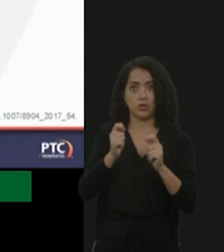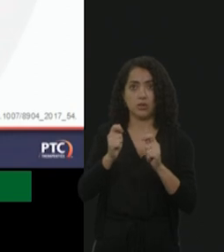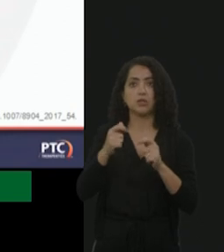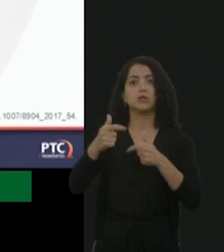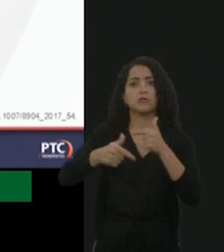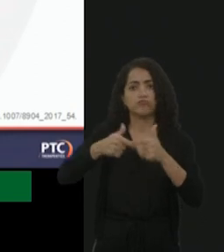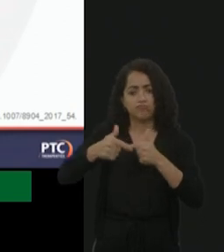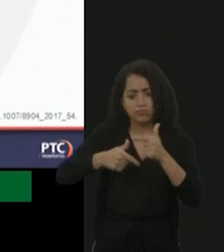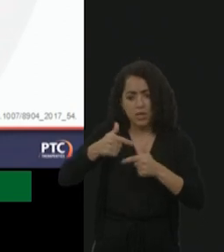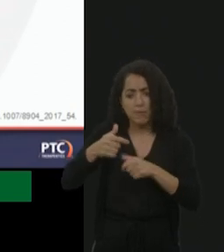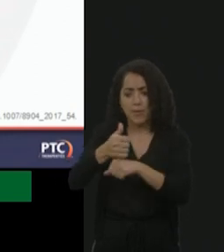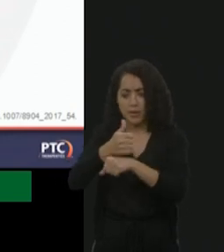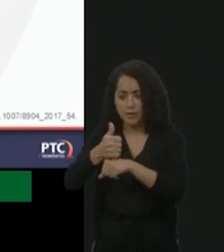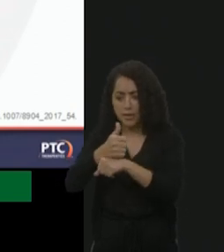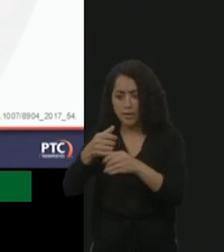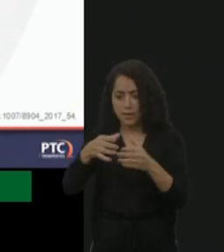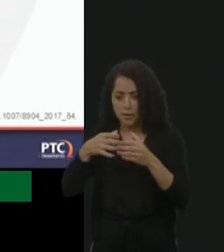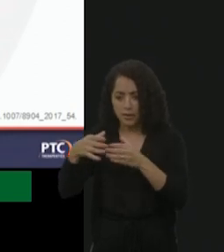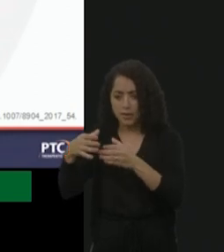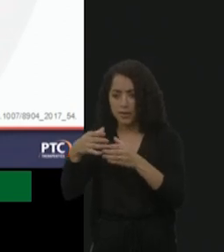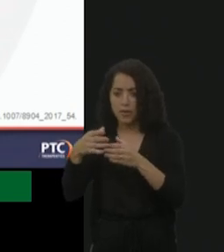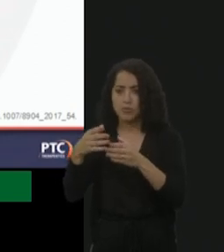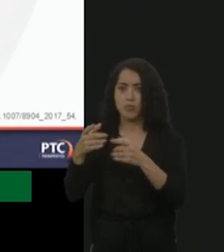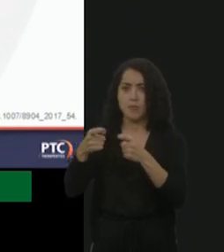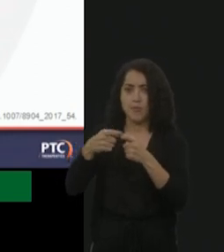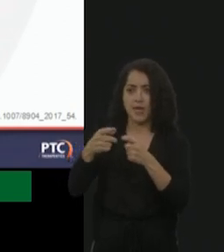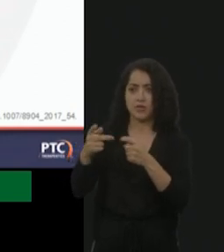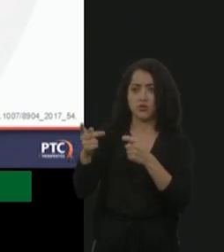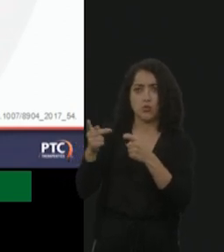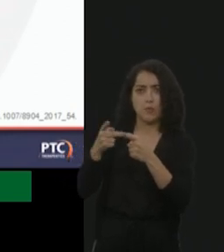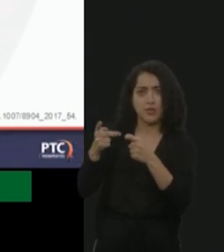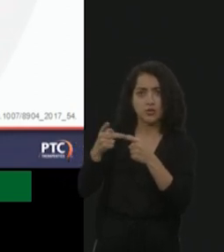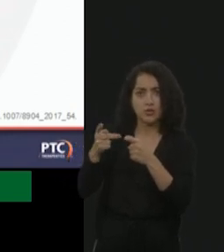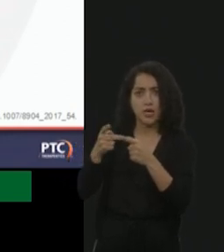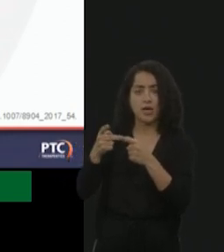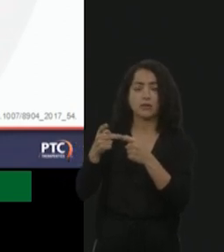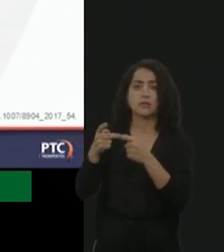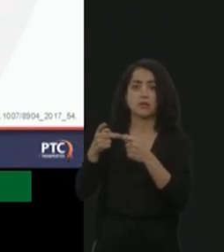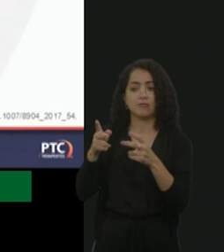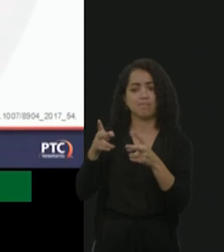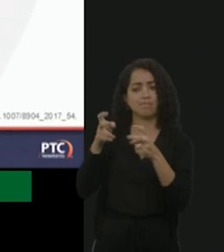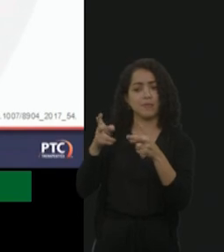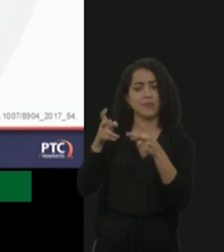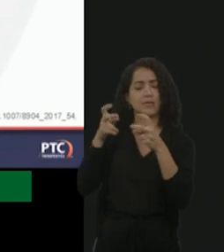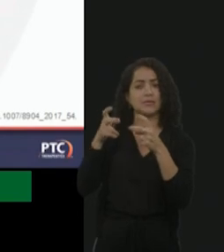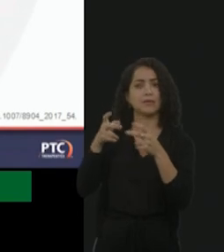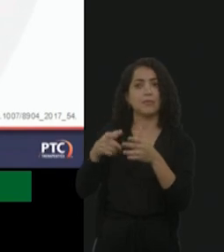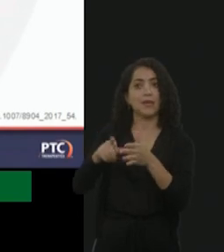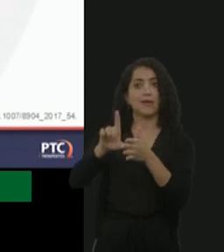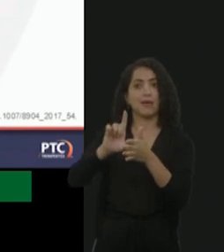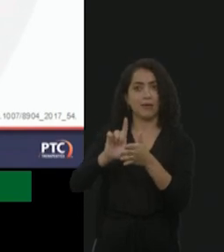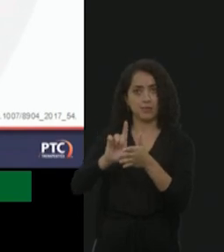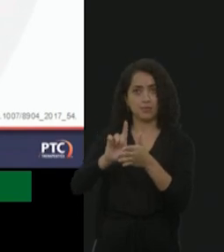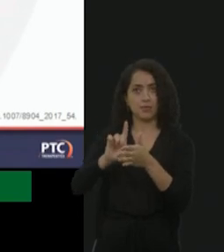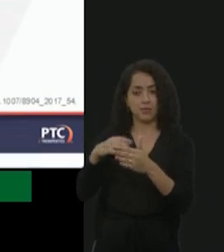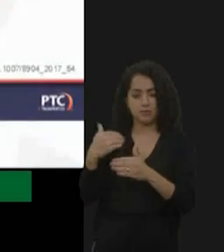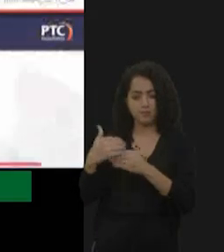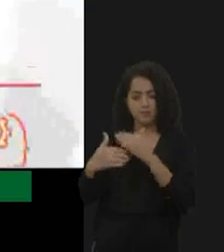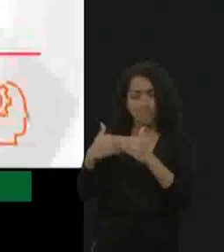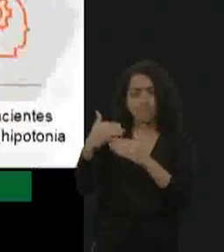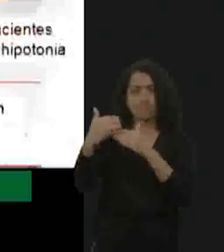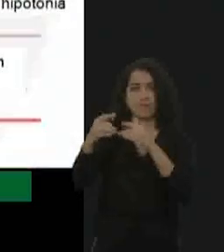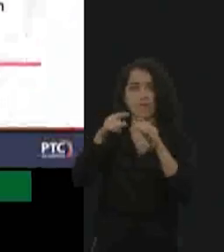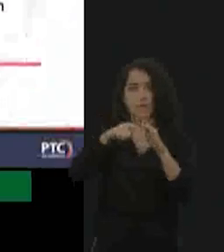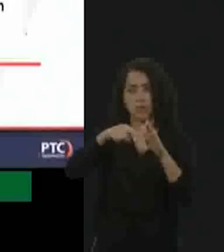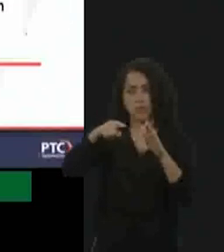equipe multidisciplinar, do pediatra, de já suspeitar que alguma coisa não vai bem dentro dessa curva do desenvolvimento normal